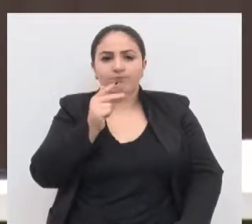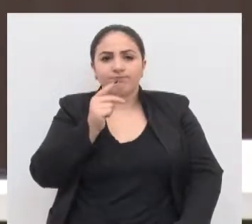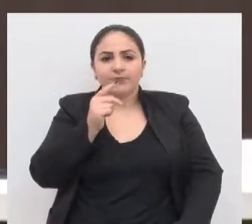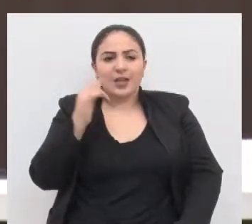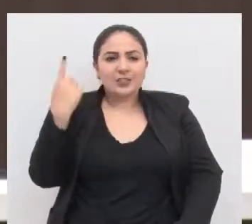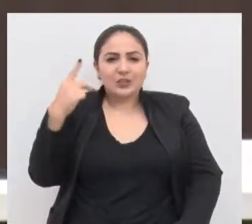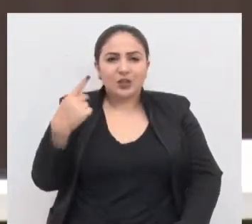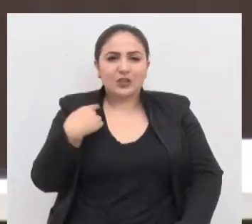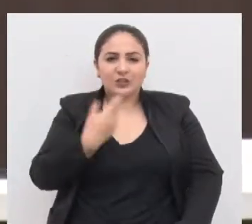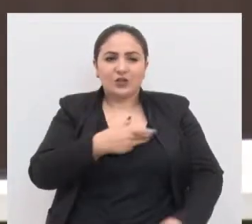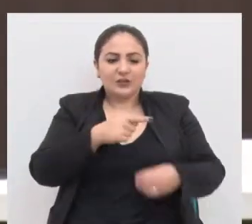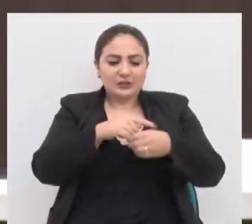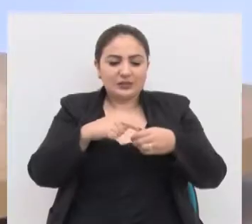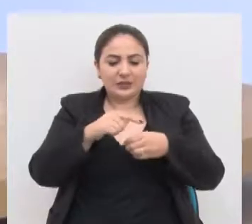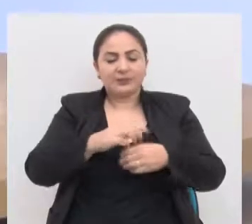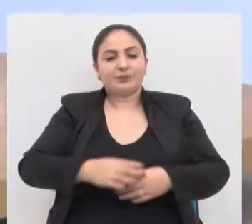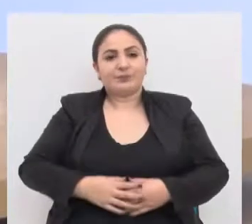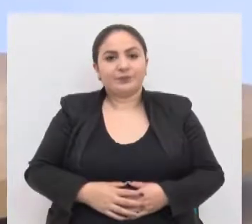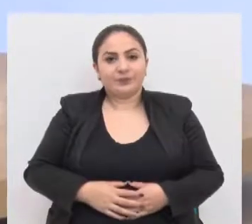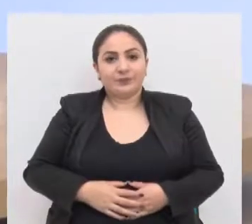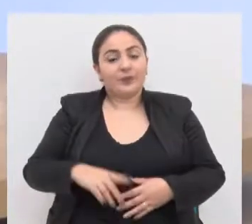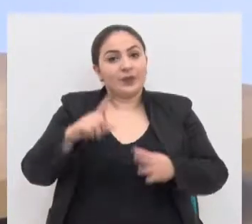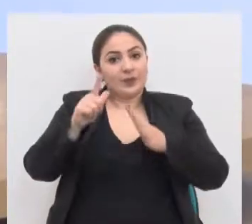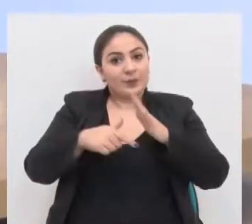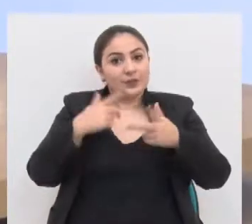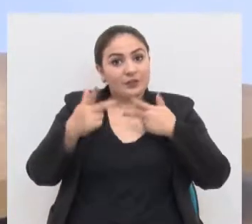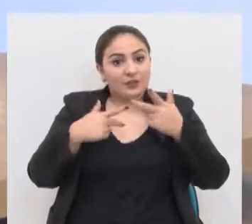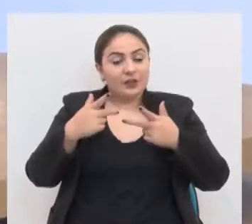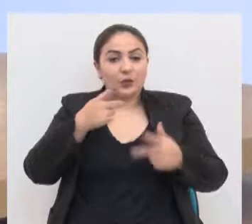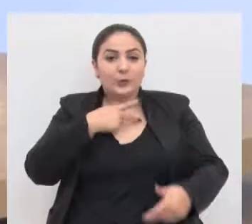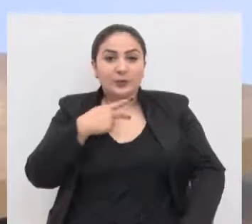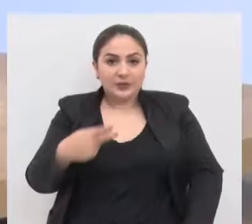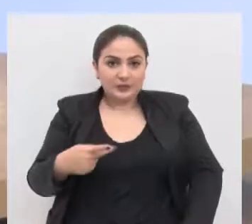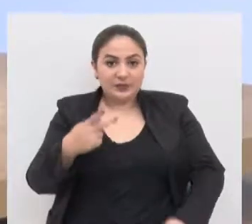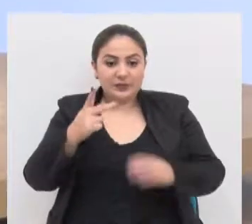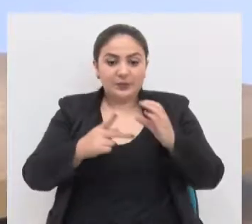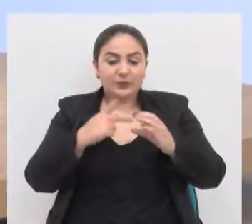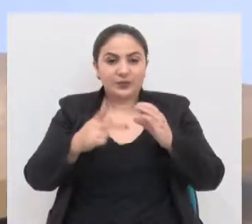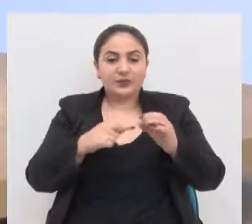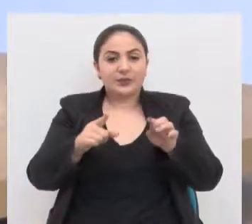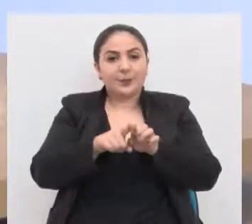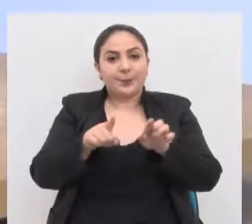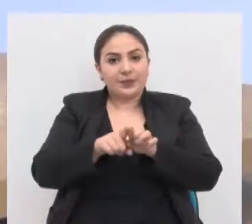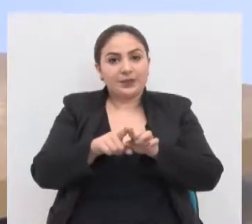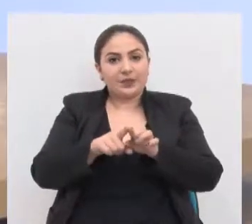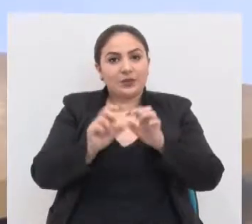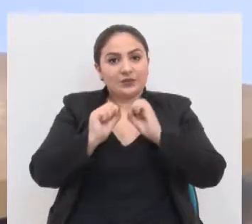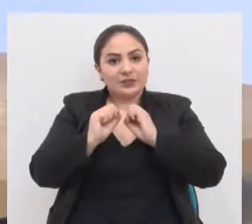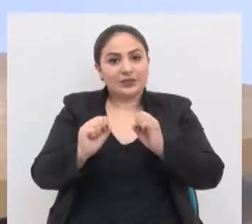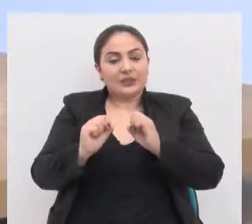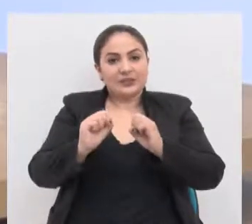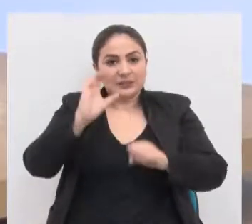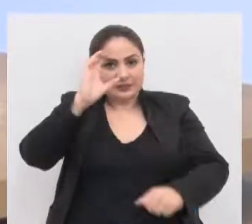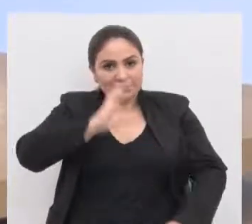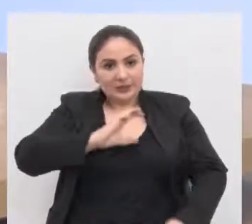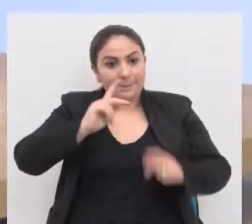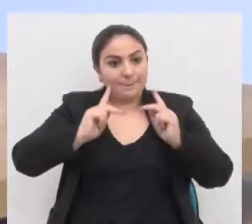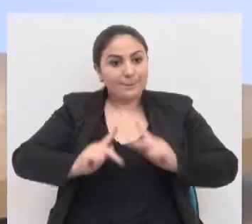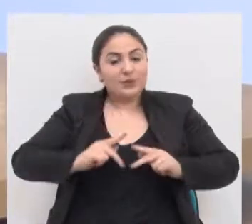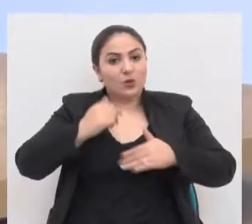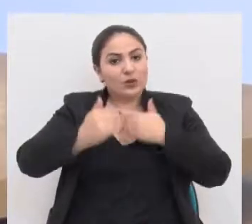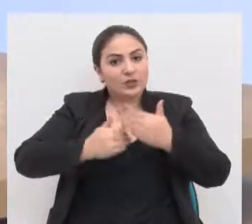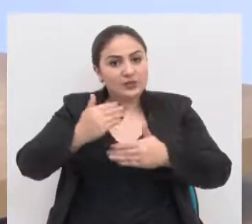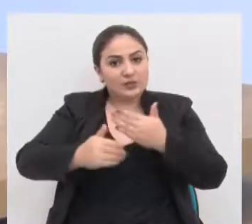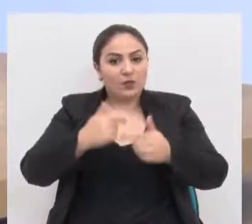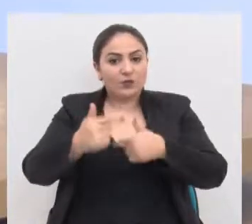a história da nossa cidade. E depois dos discursos do presidente da Câmara e do secretário de Cidadania, pessoas